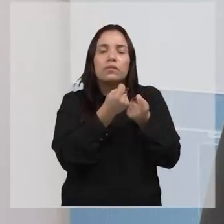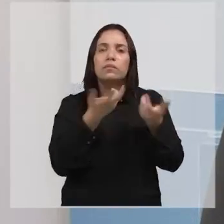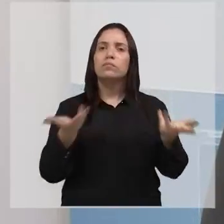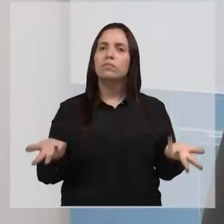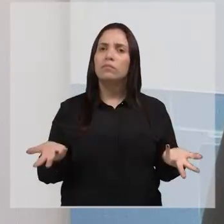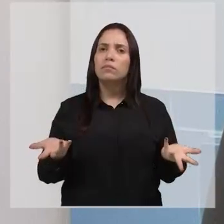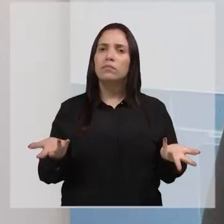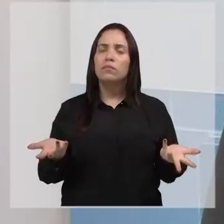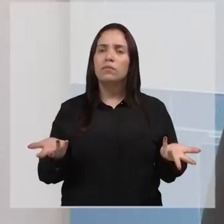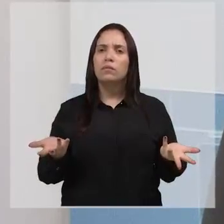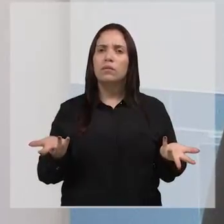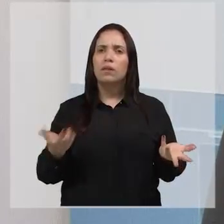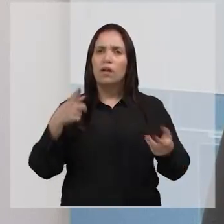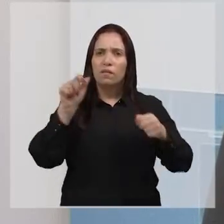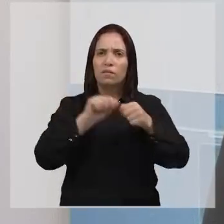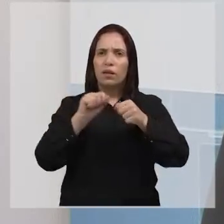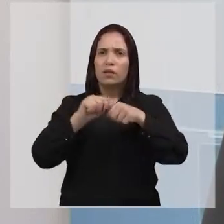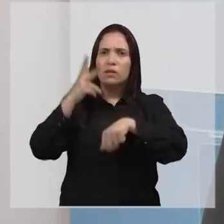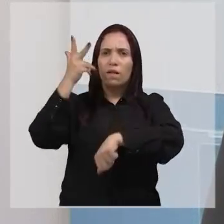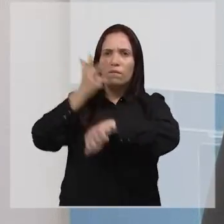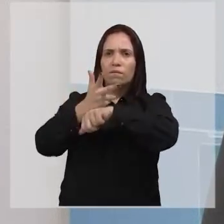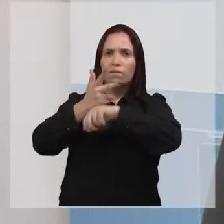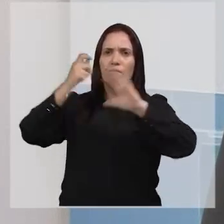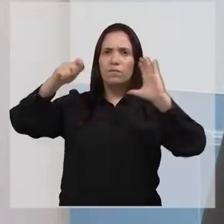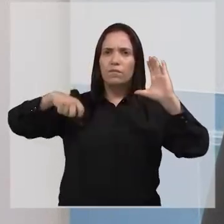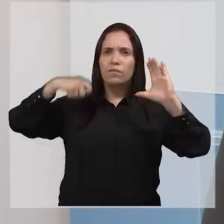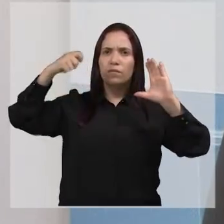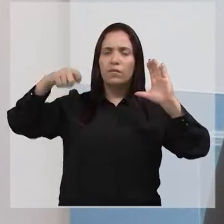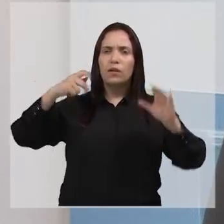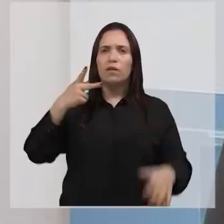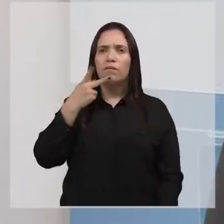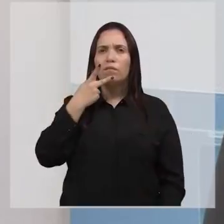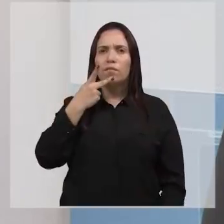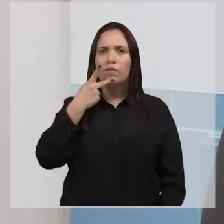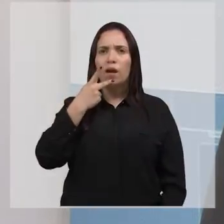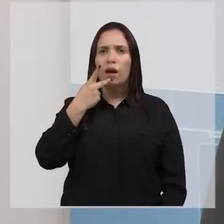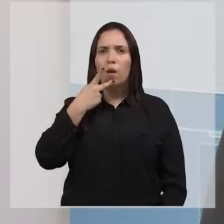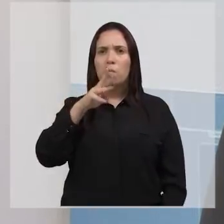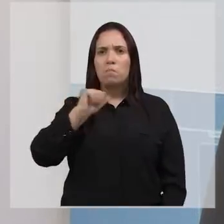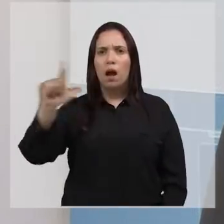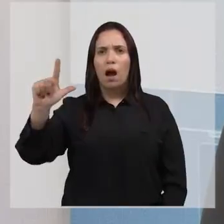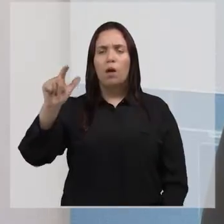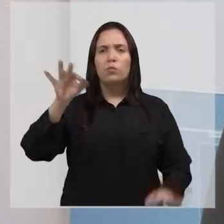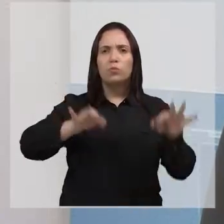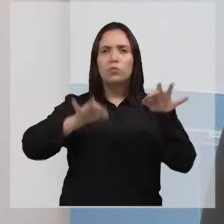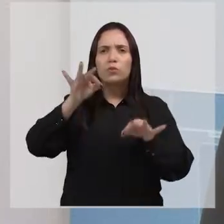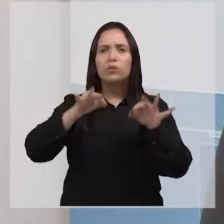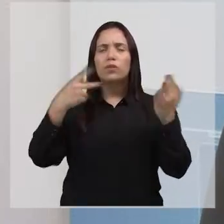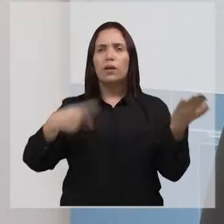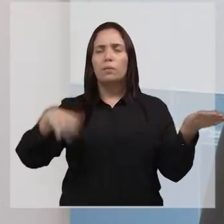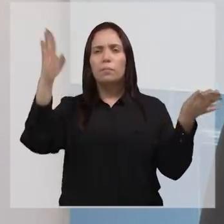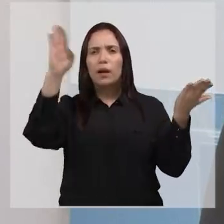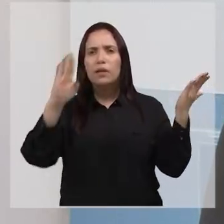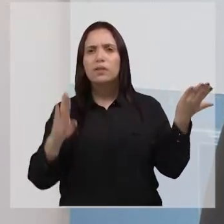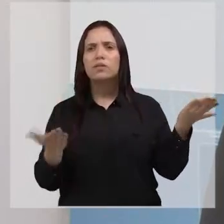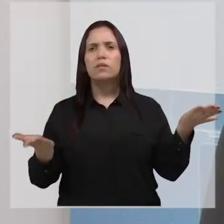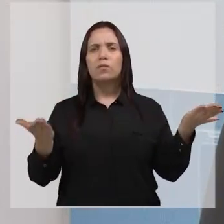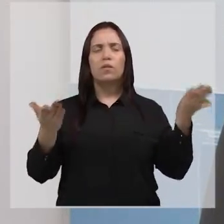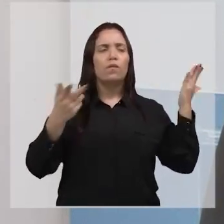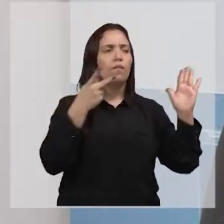cara, você fazer um vídeo falando do seu país, falando mal do seu país, da justiça do seu país, da vida do seu país, de tudo do seu país,